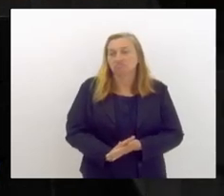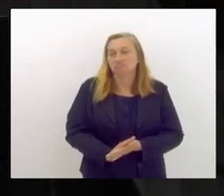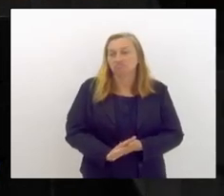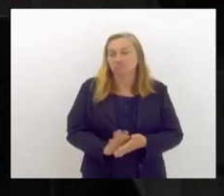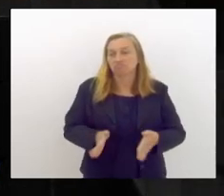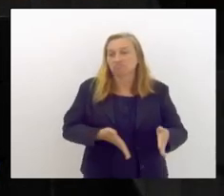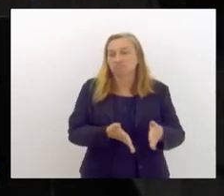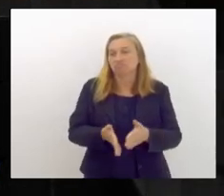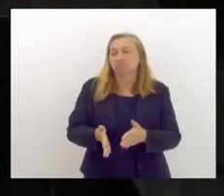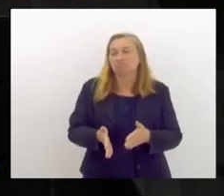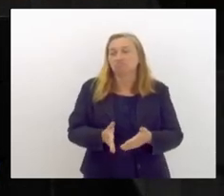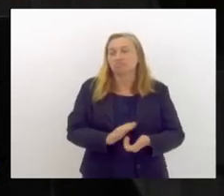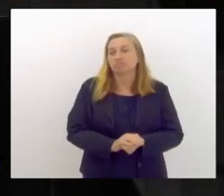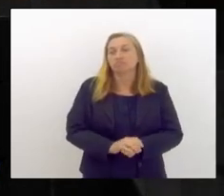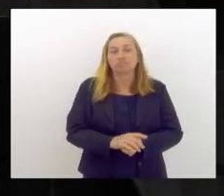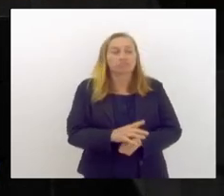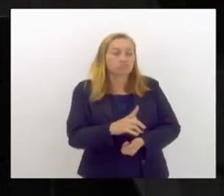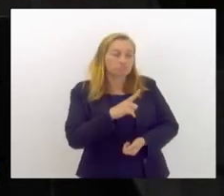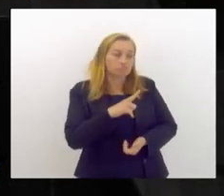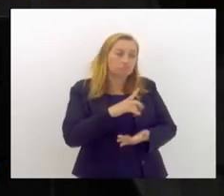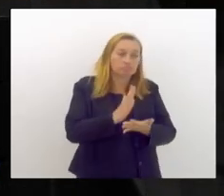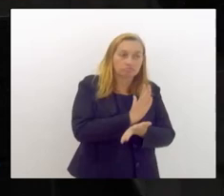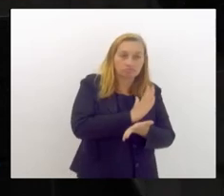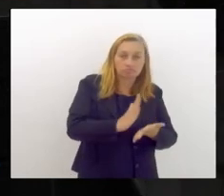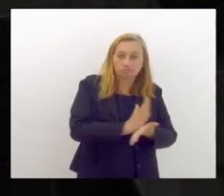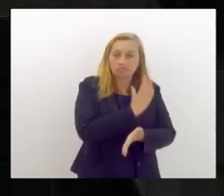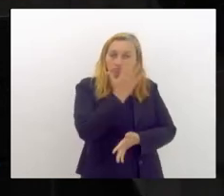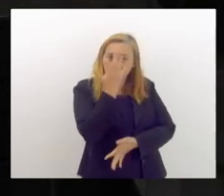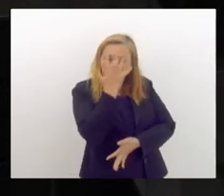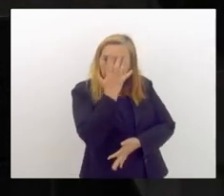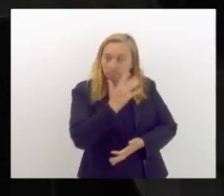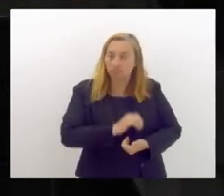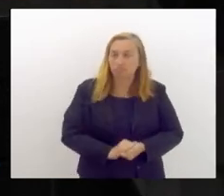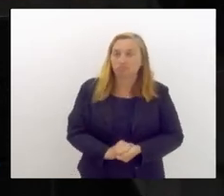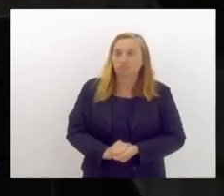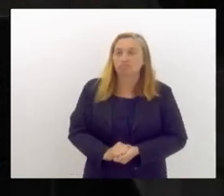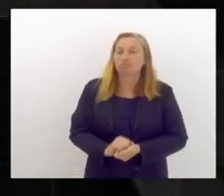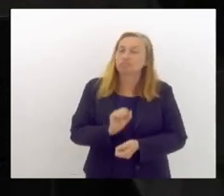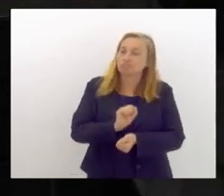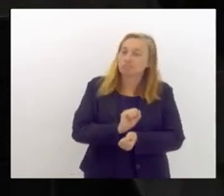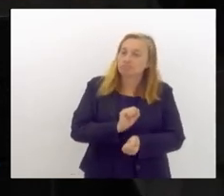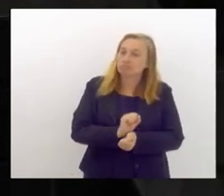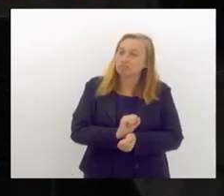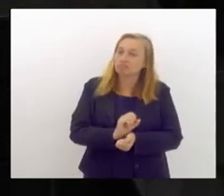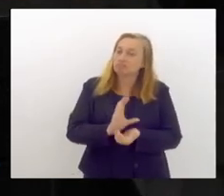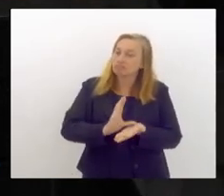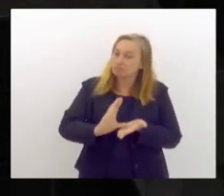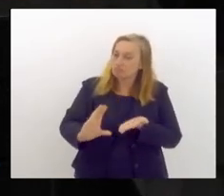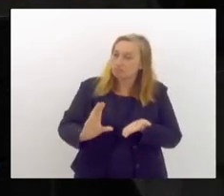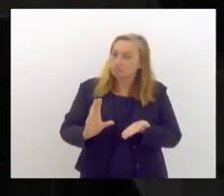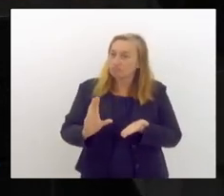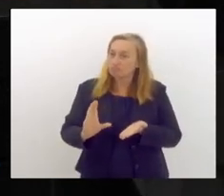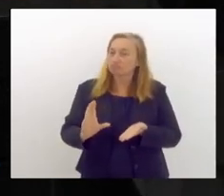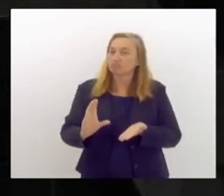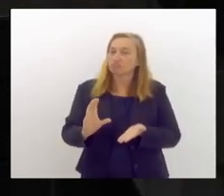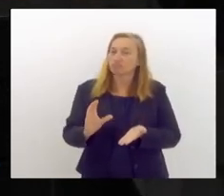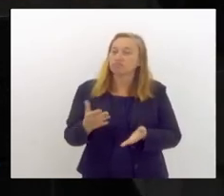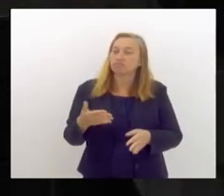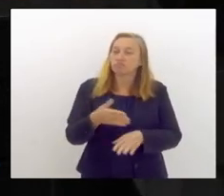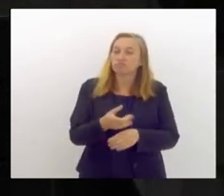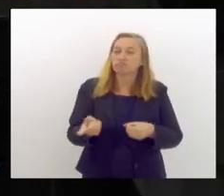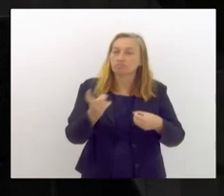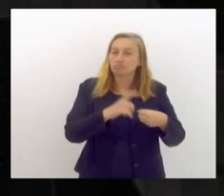temos um carnaval aí de alguns pontos facultativos, a gente espera que logo em seguida esse recurso chegue e a gente volte